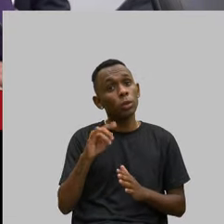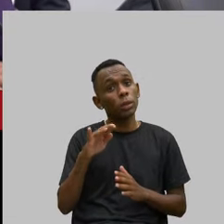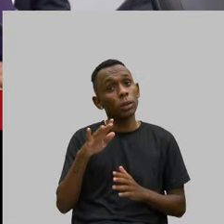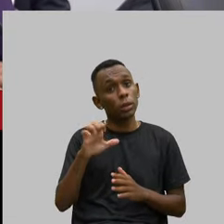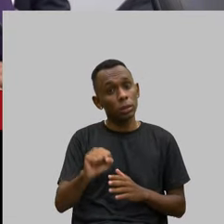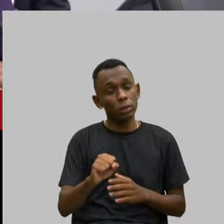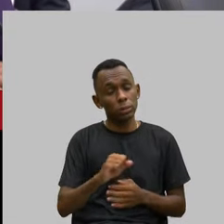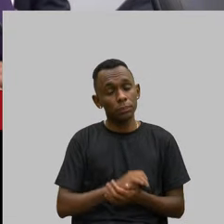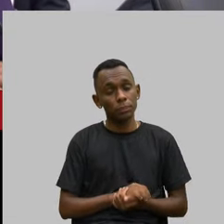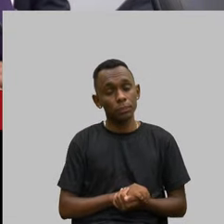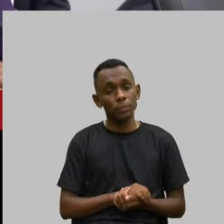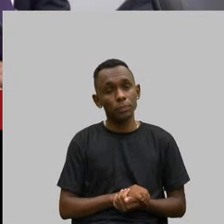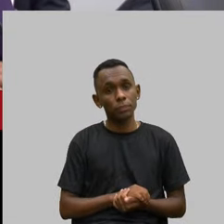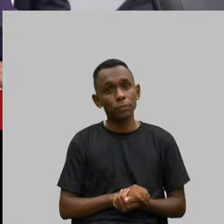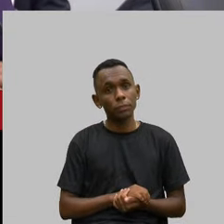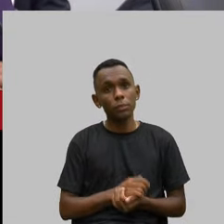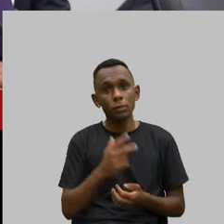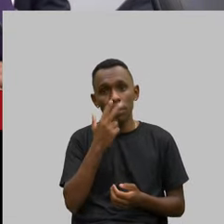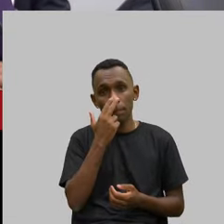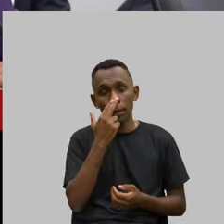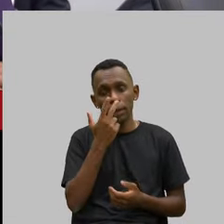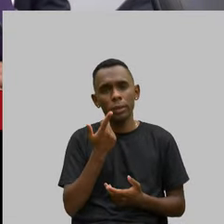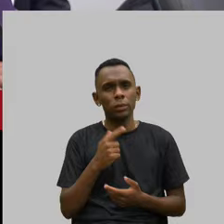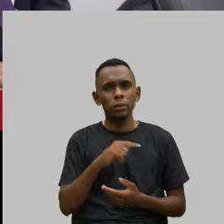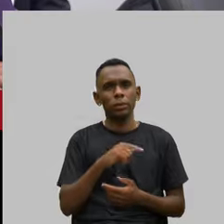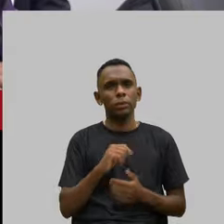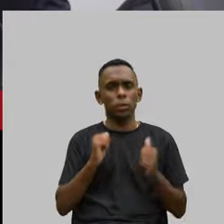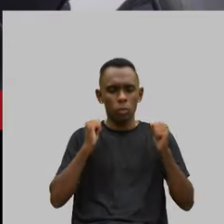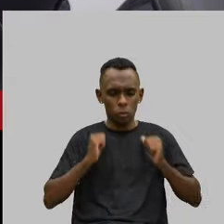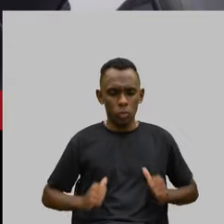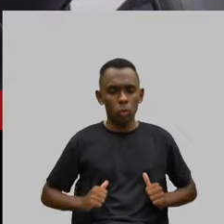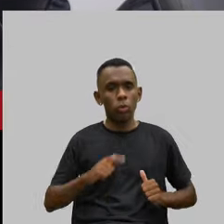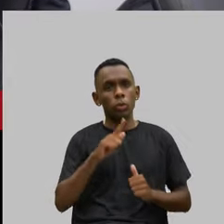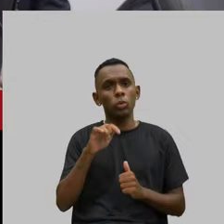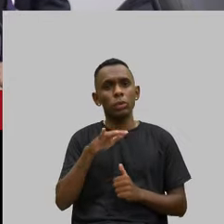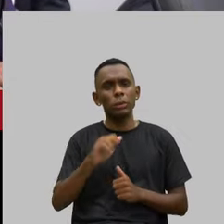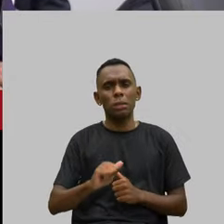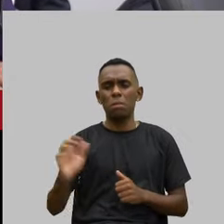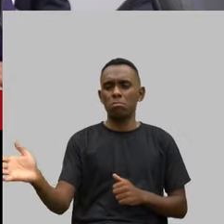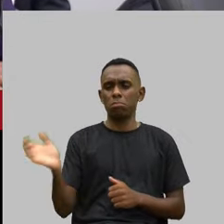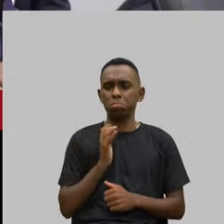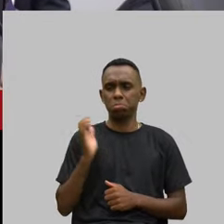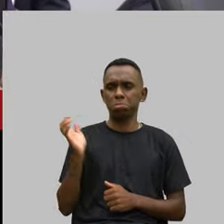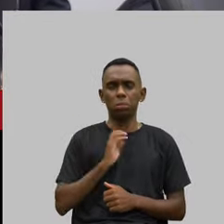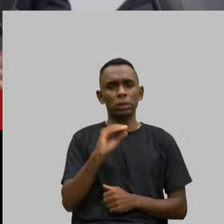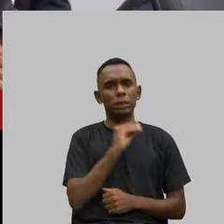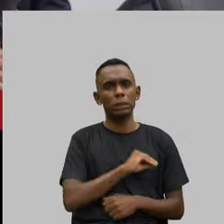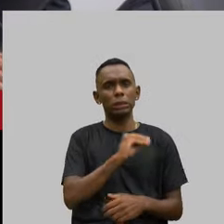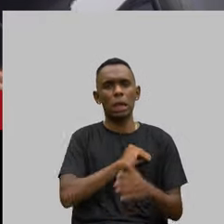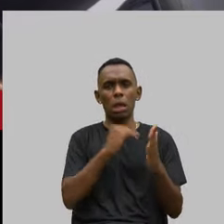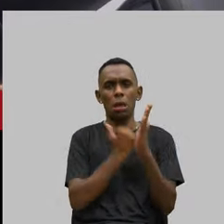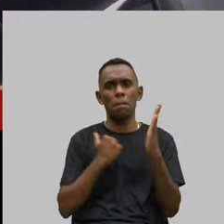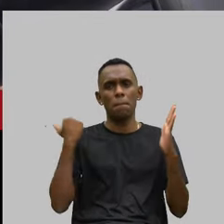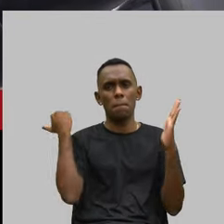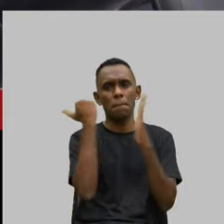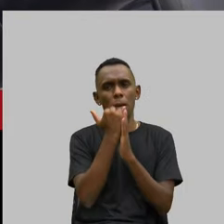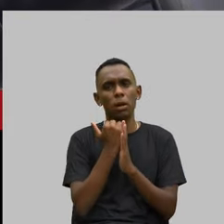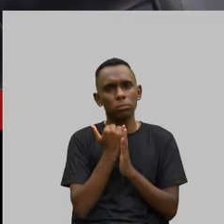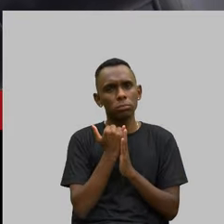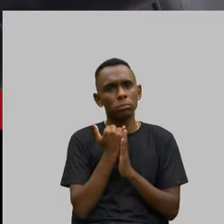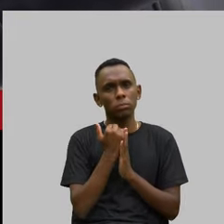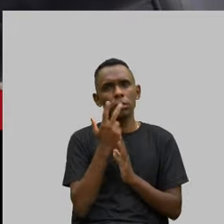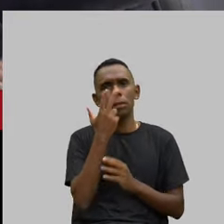quer dizer parece que o Zema ganha mais do que o Bill Gates parece que o Zema ganha mais do que o o